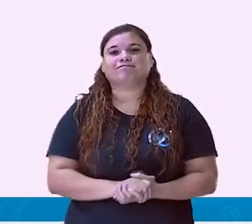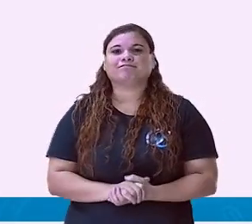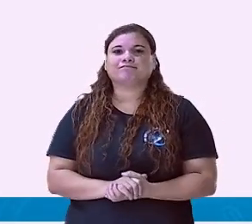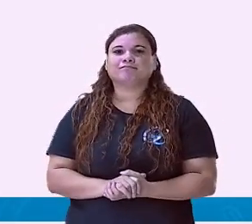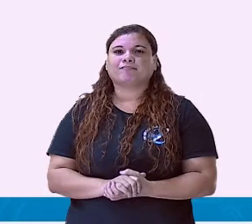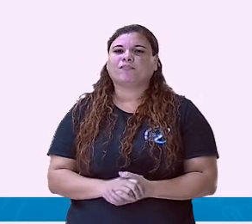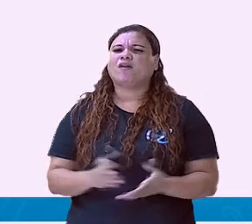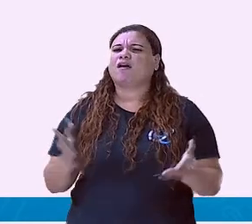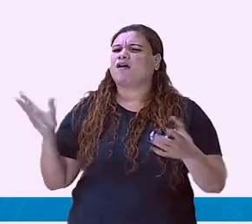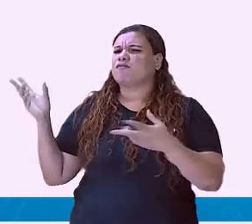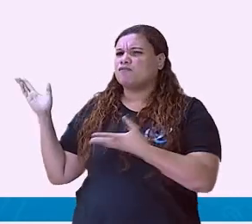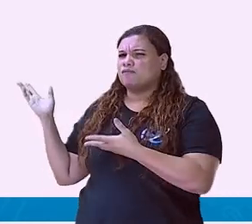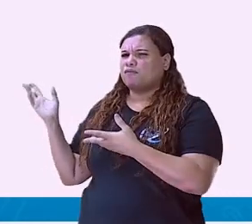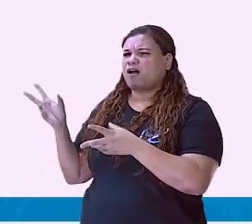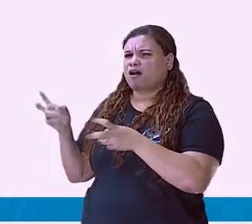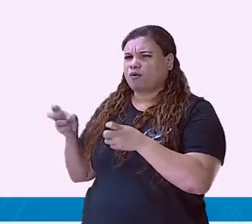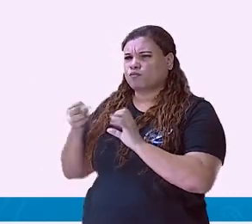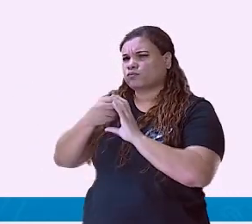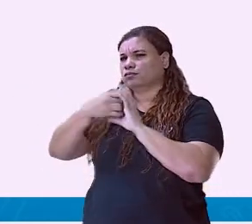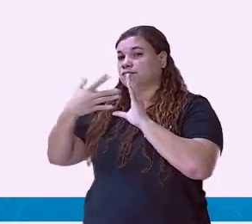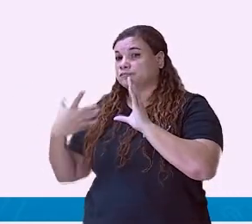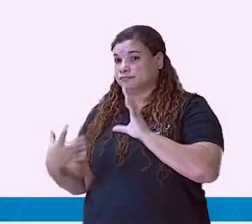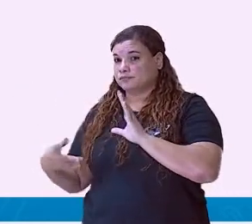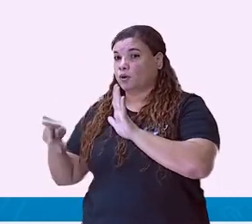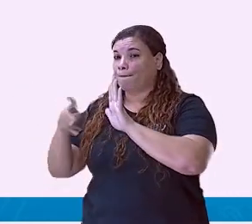em desenvolvimento: